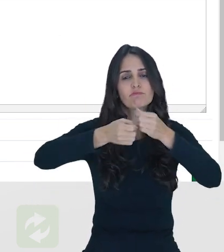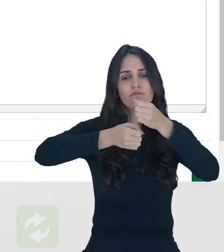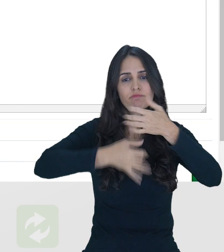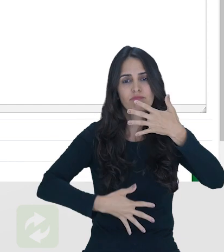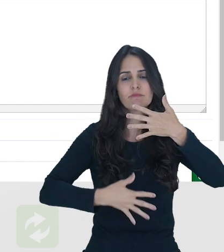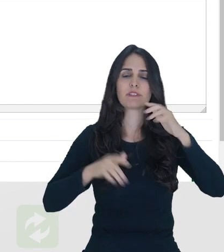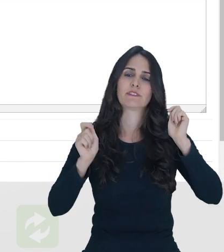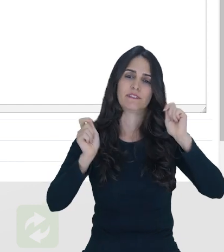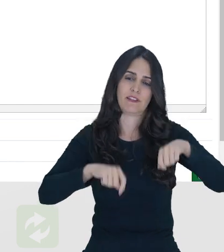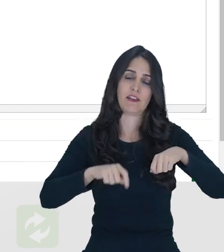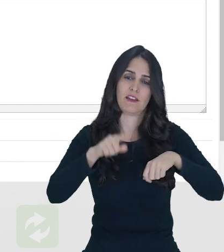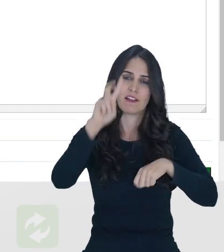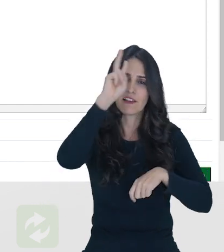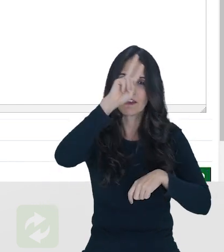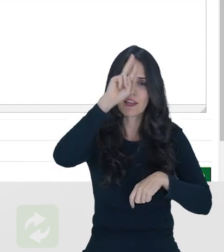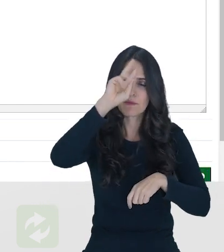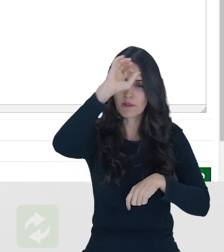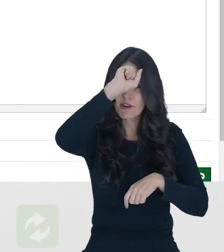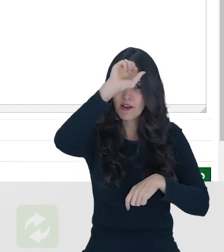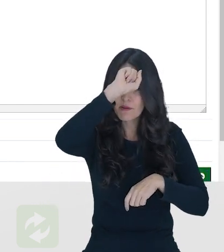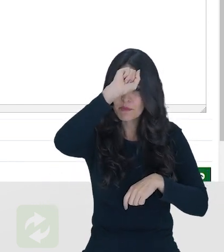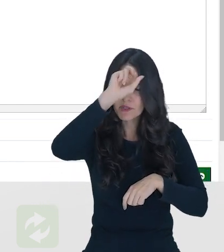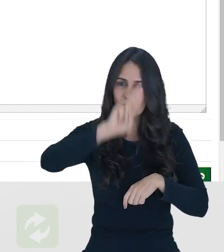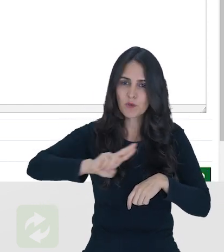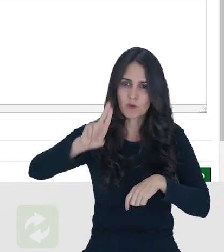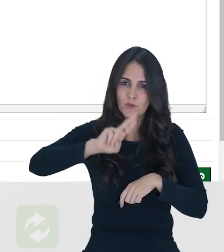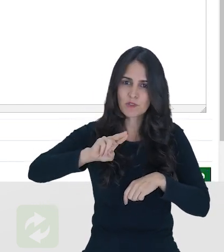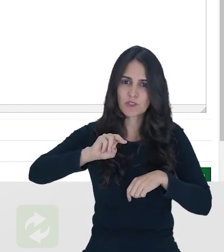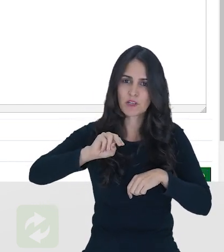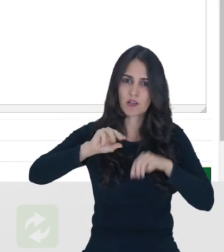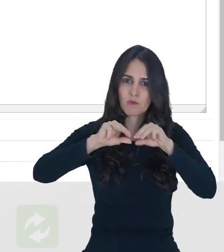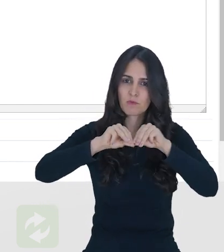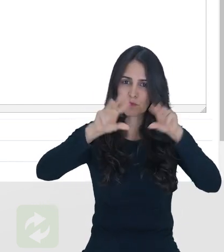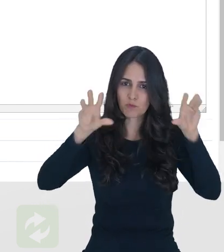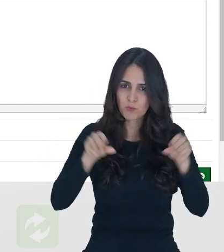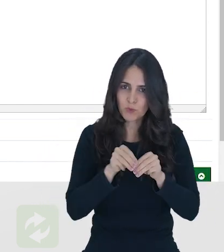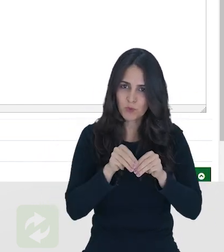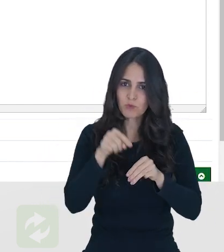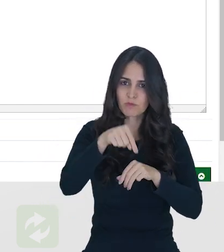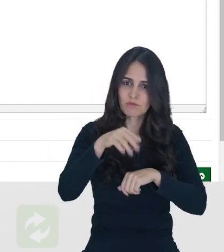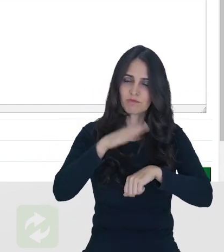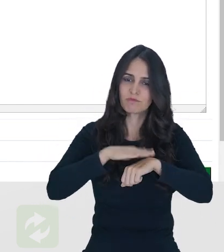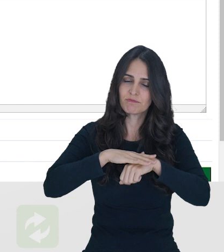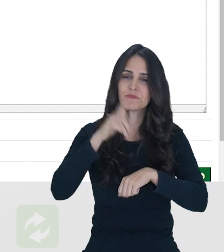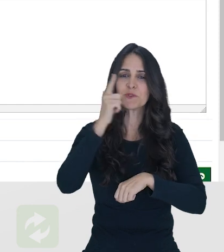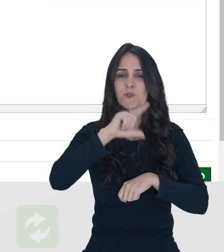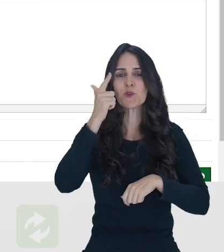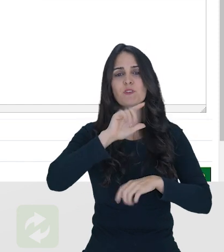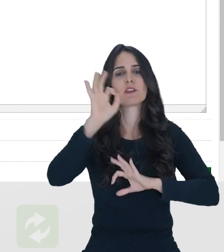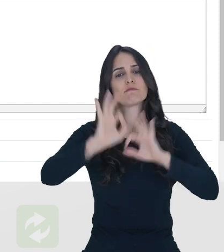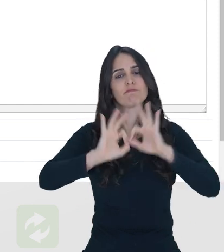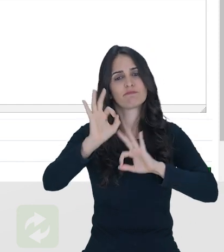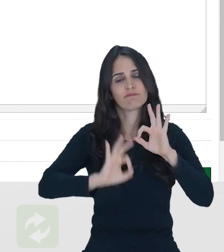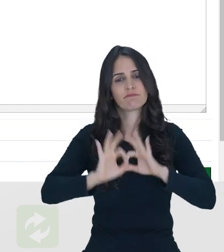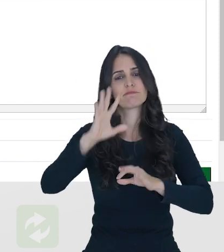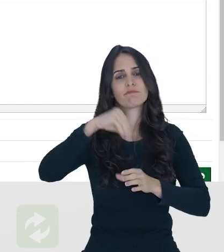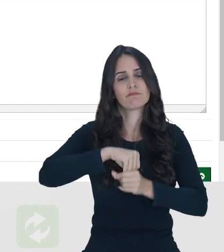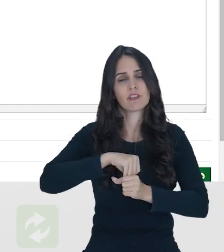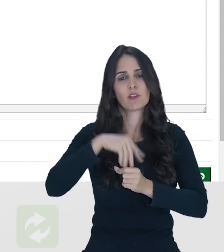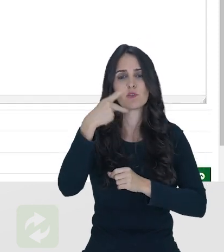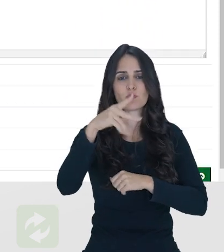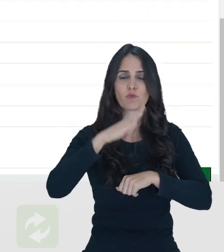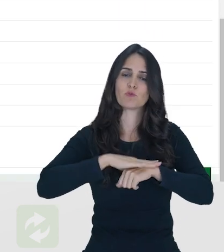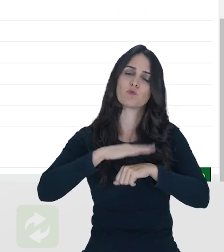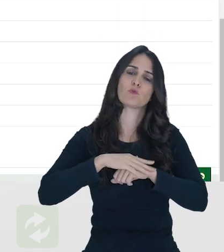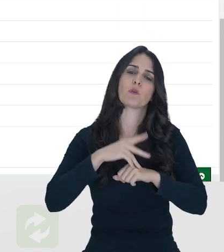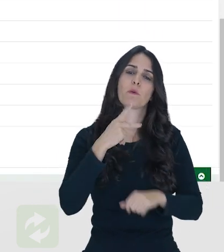aprendeu a fazer no editor conteúdo você consegue então elaborar e formatar